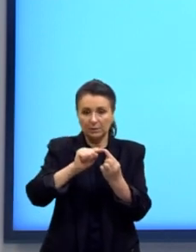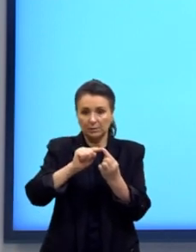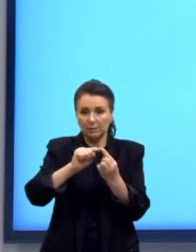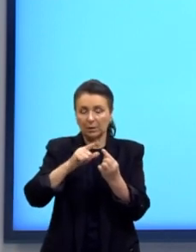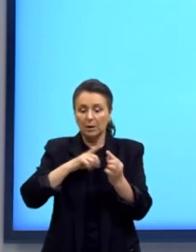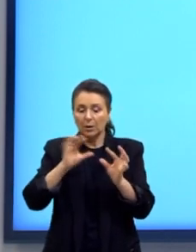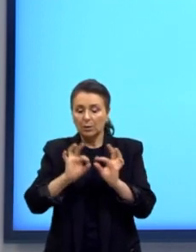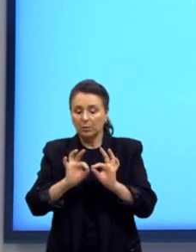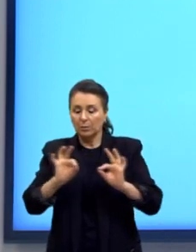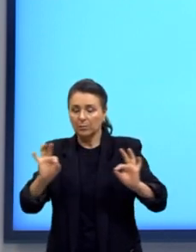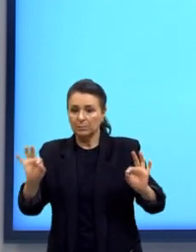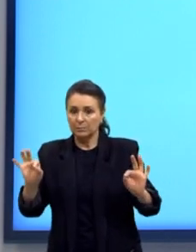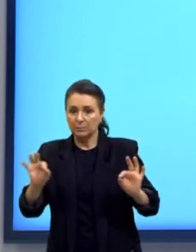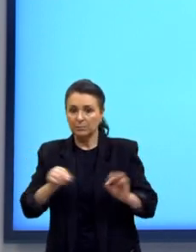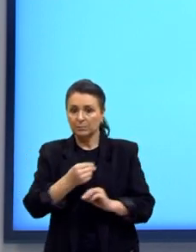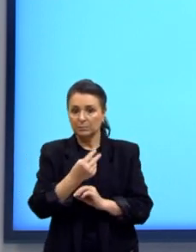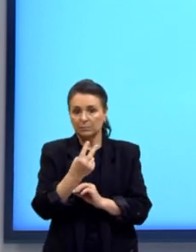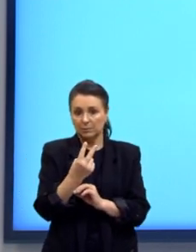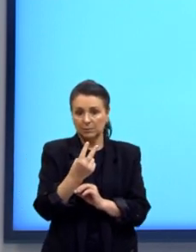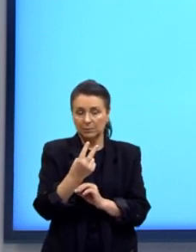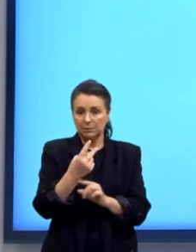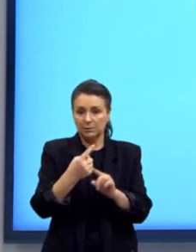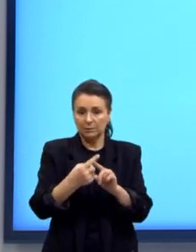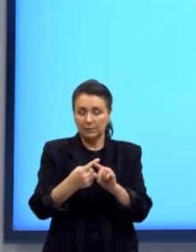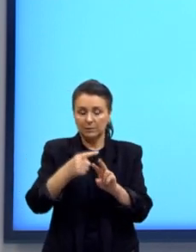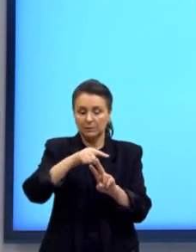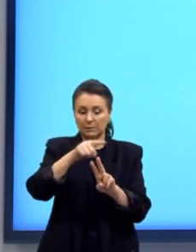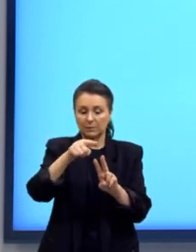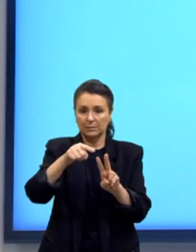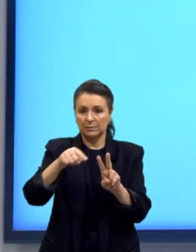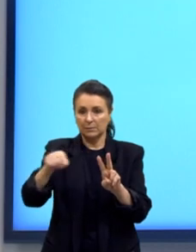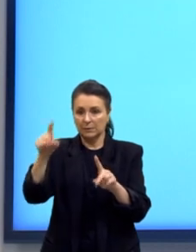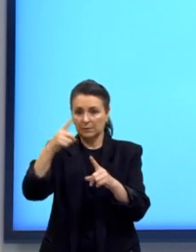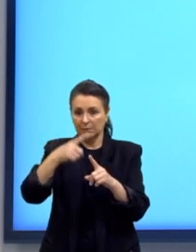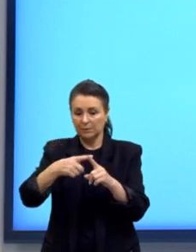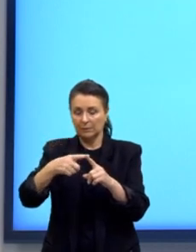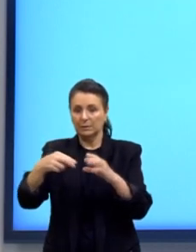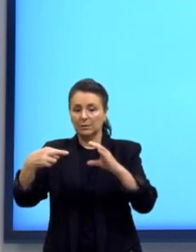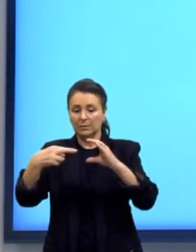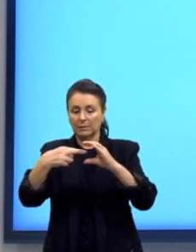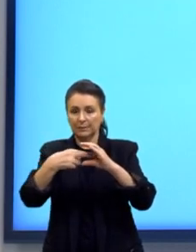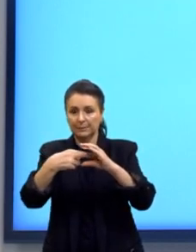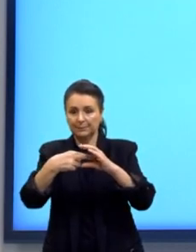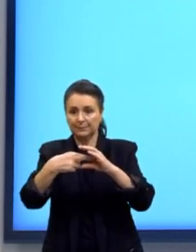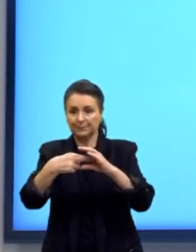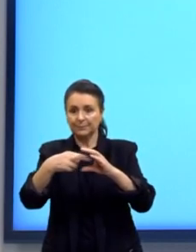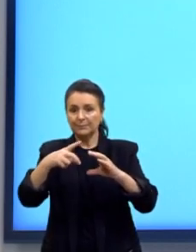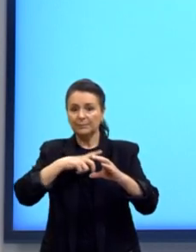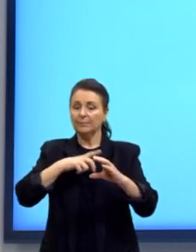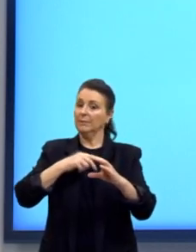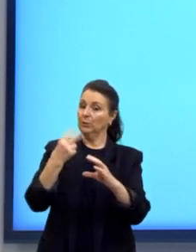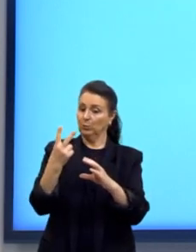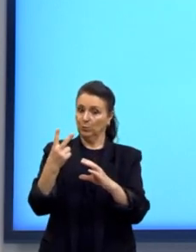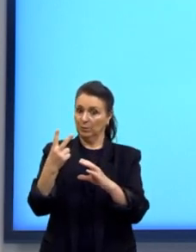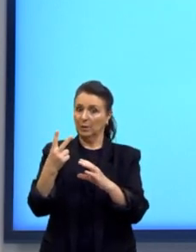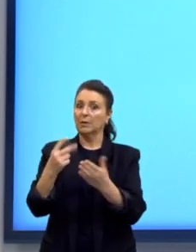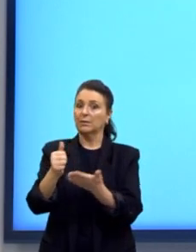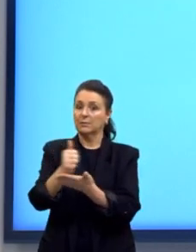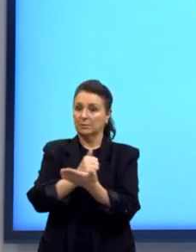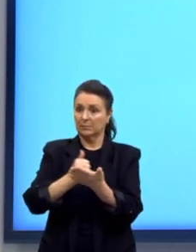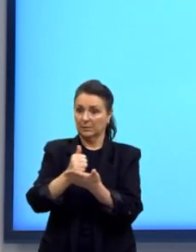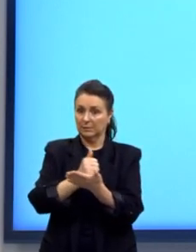que o comprimento é dado por 2 vezes pi vezes o raio então nós temos duas bases